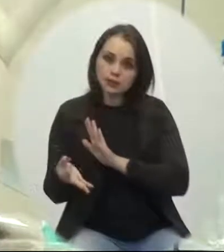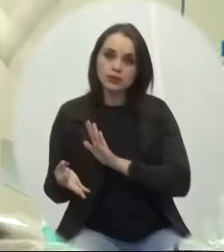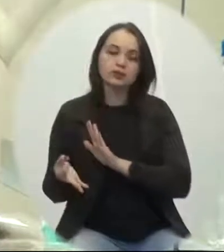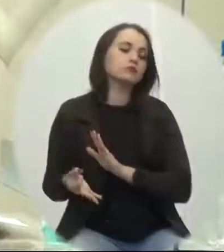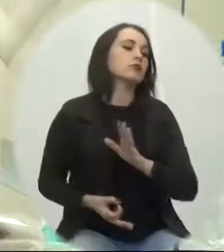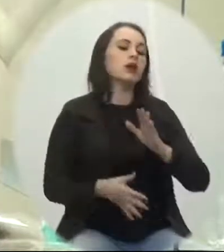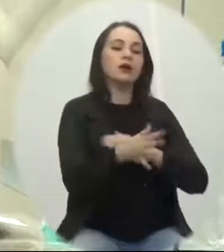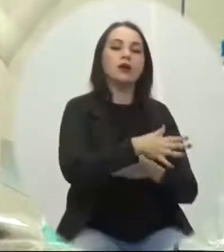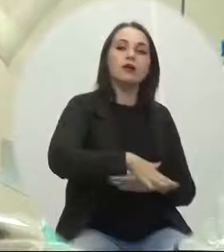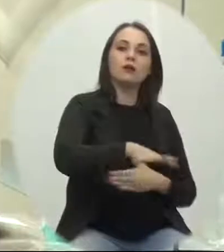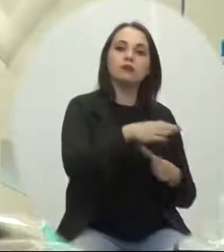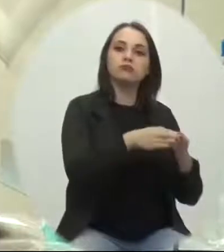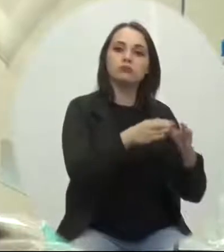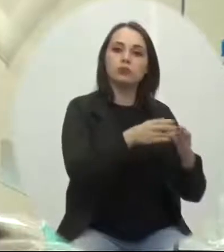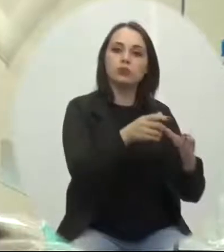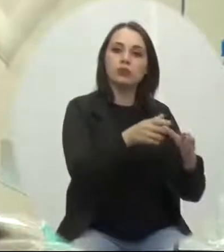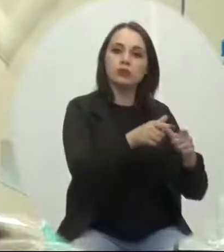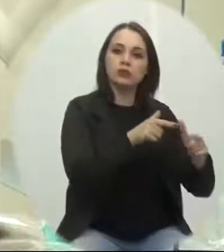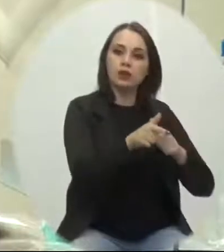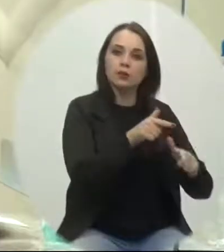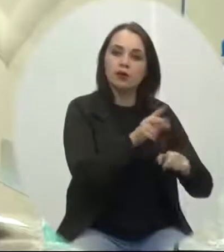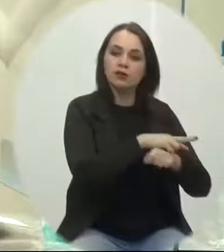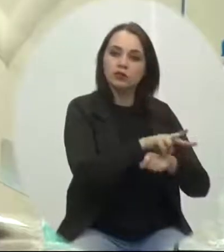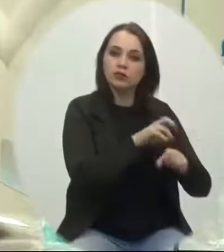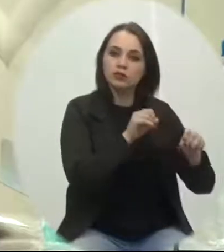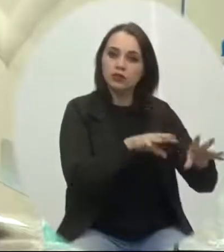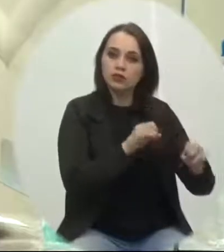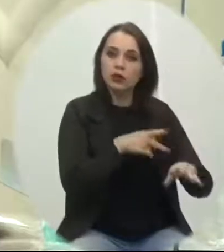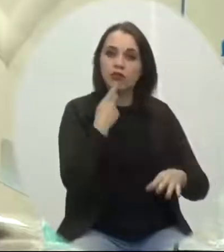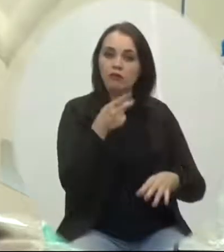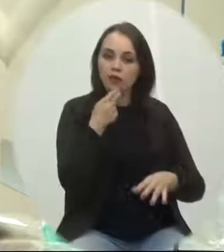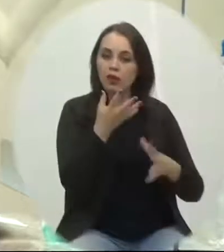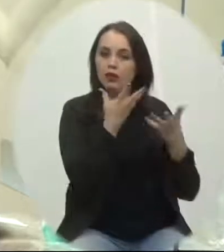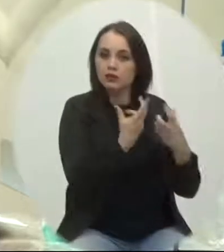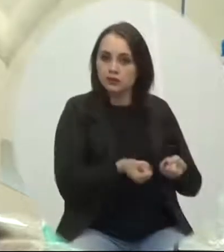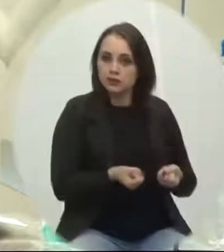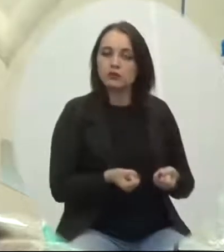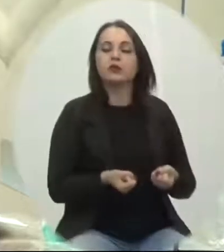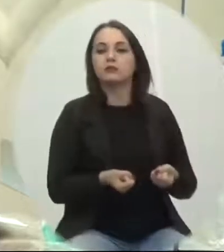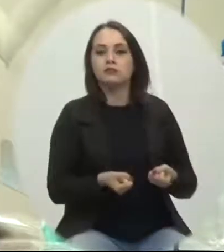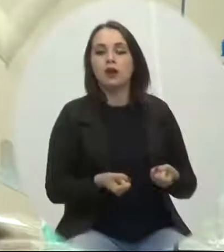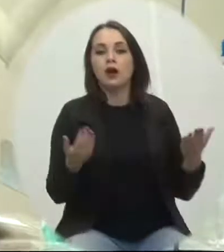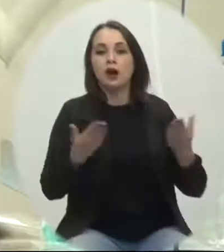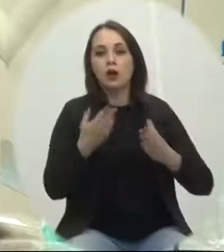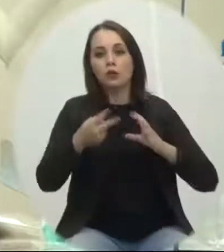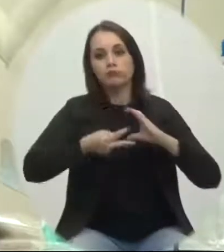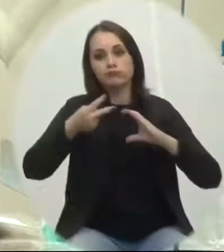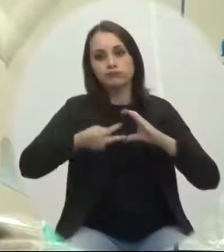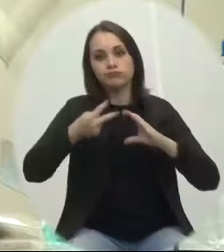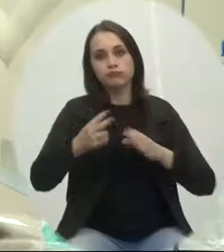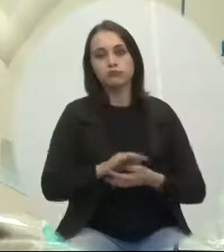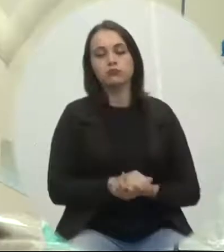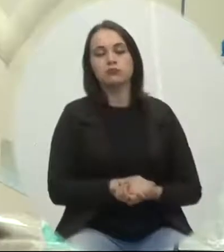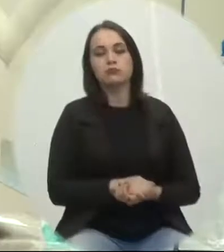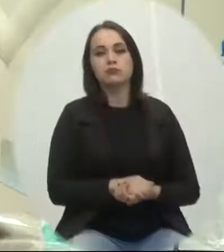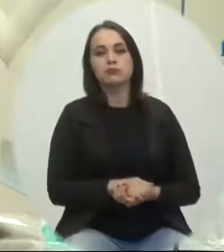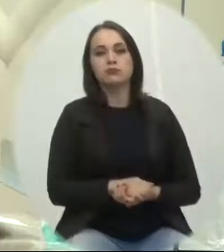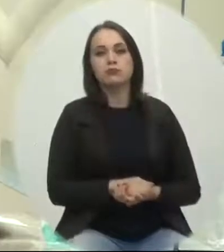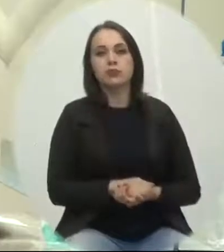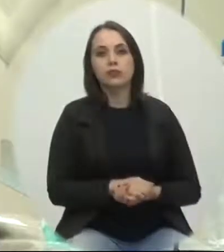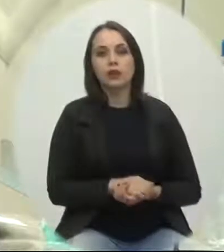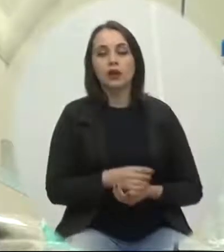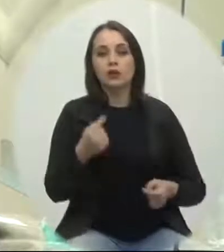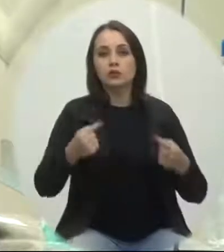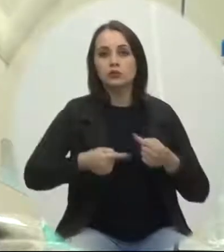Comissões de Obras, de Educação e de Fiscalização opinaram pela aprovação, encaminhando a matéria ao plenário. Em